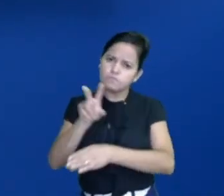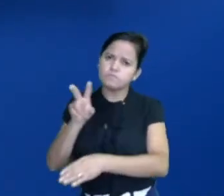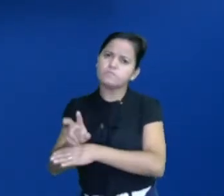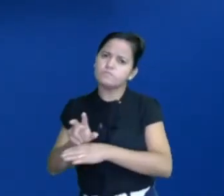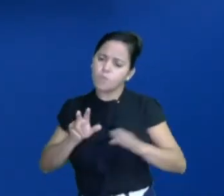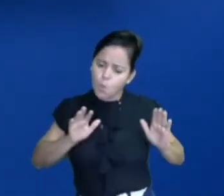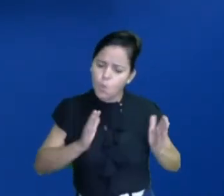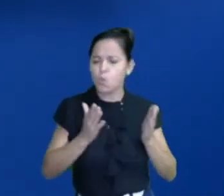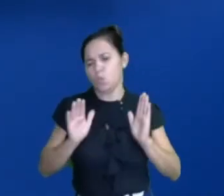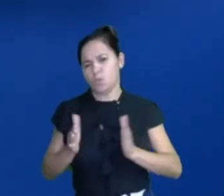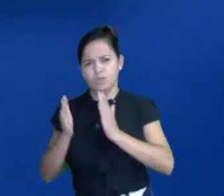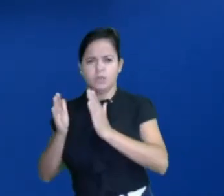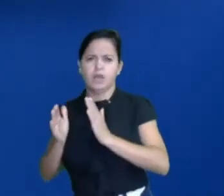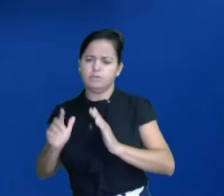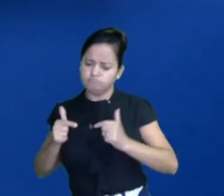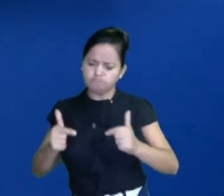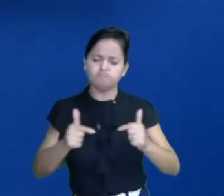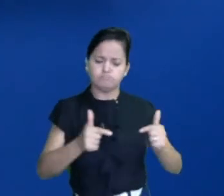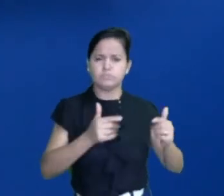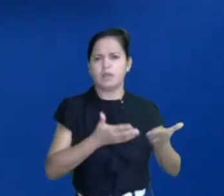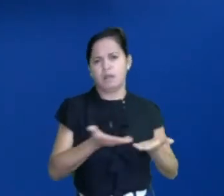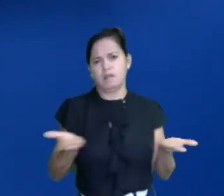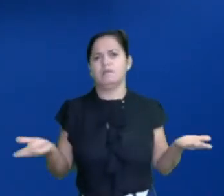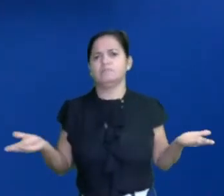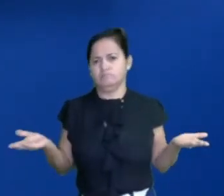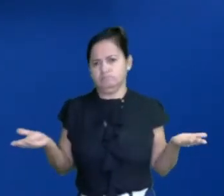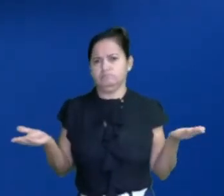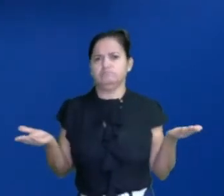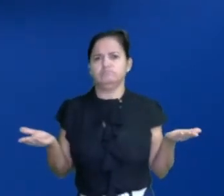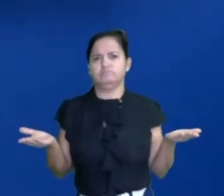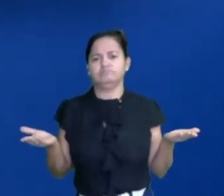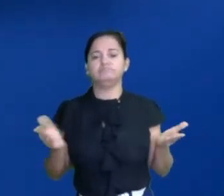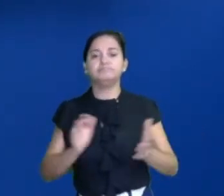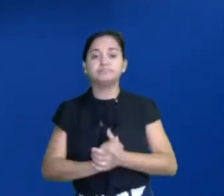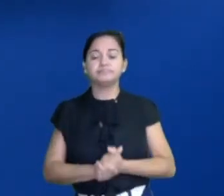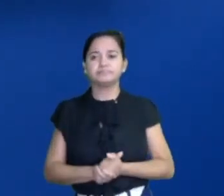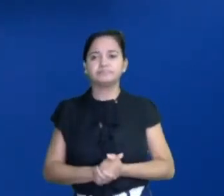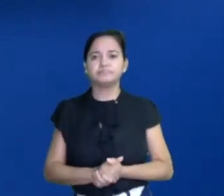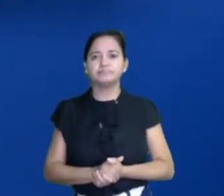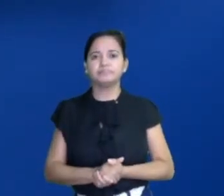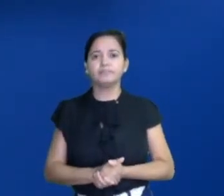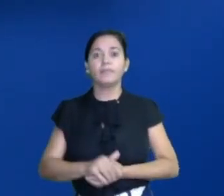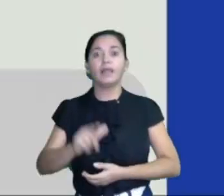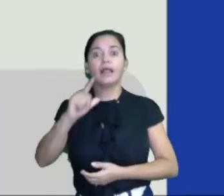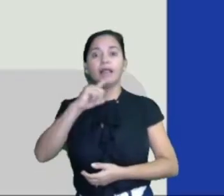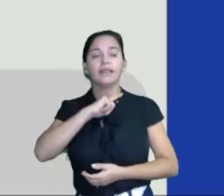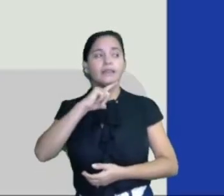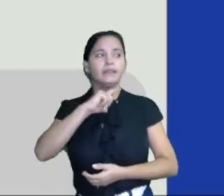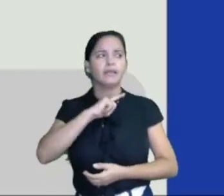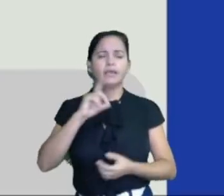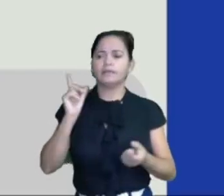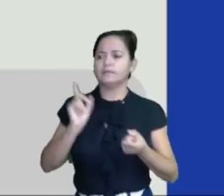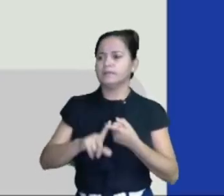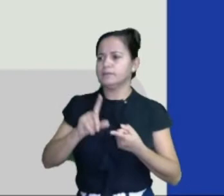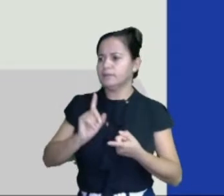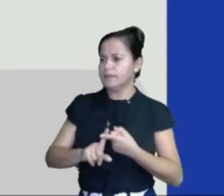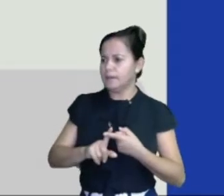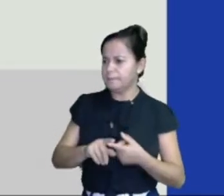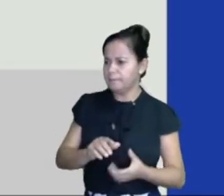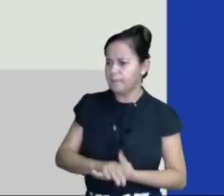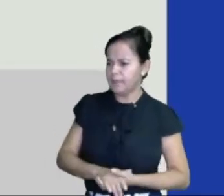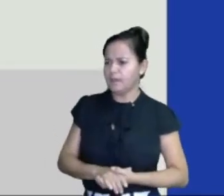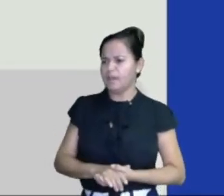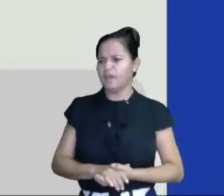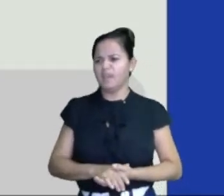zelar por esses locais. Tá certo? Então, ó, existe o IPHAN. Que é IPHAN? Que danada é